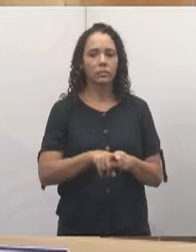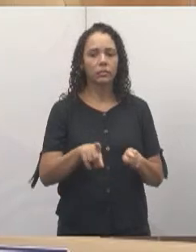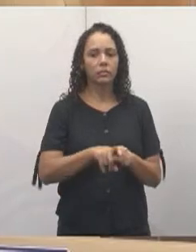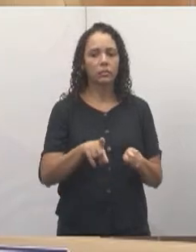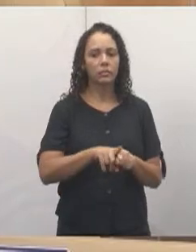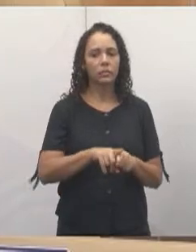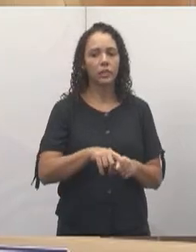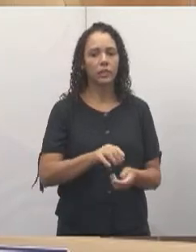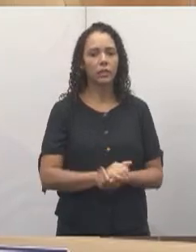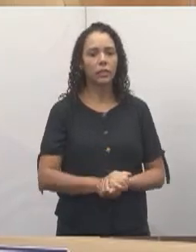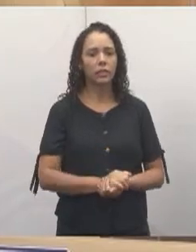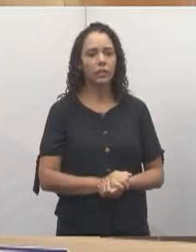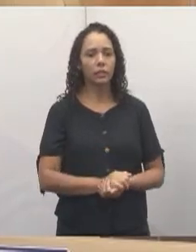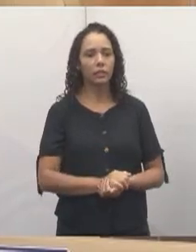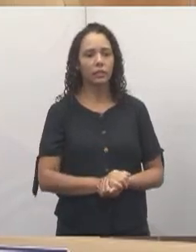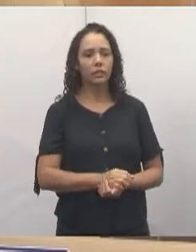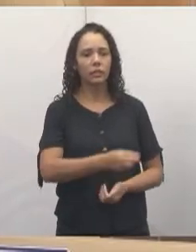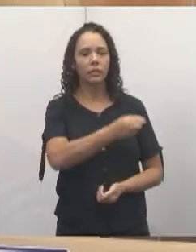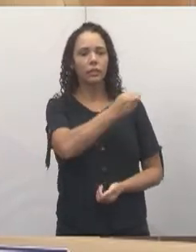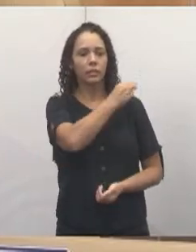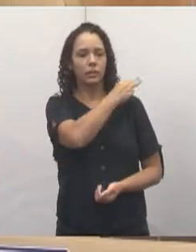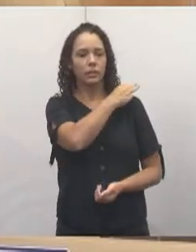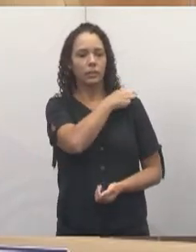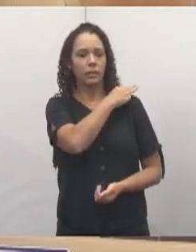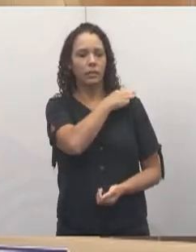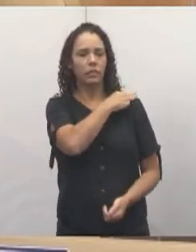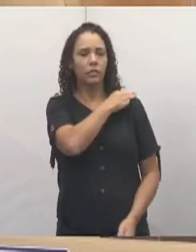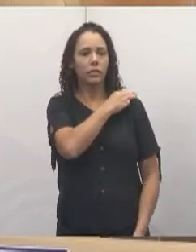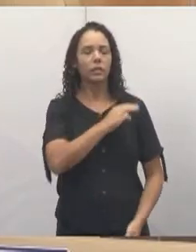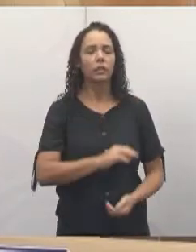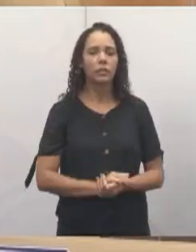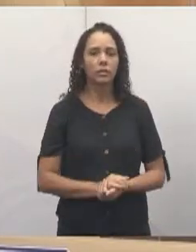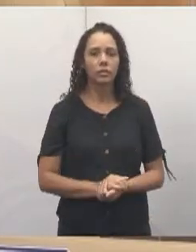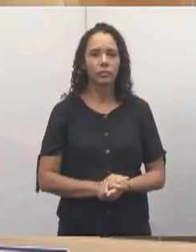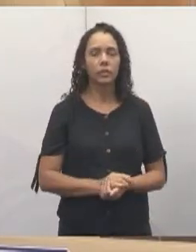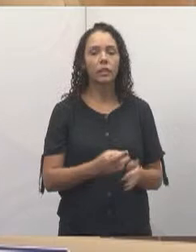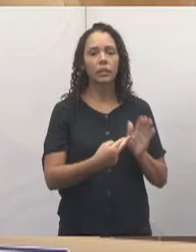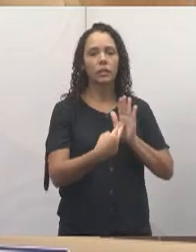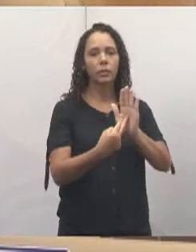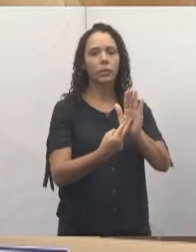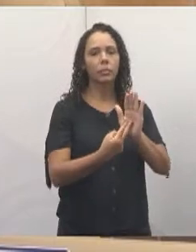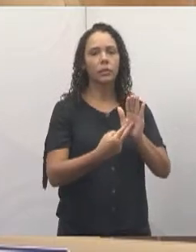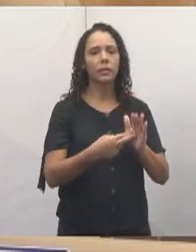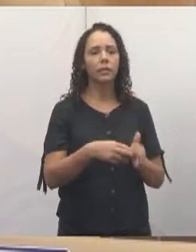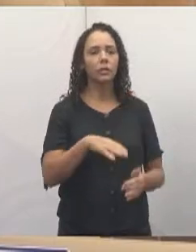senhor Tenente PM Maine, que está aqui representando o Coronel Fabiano Gomes.